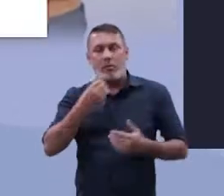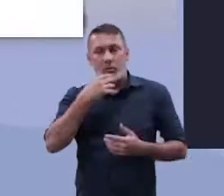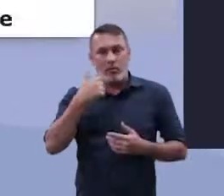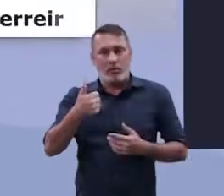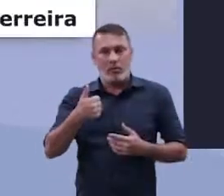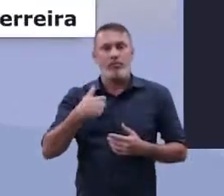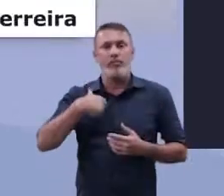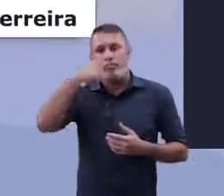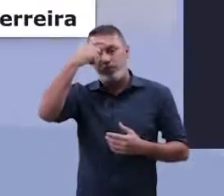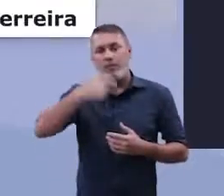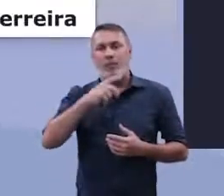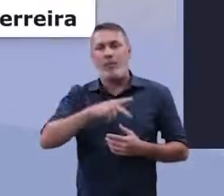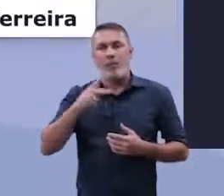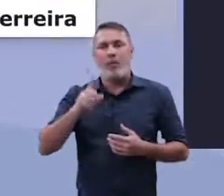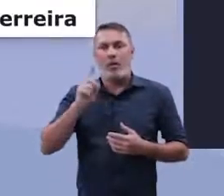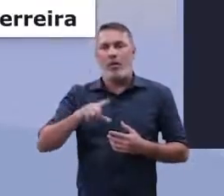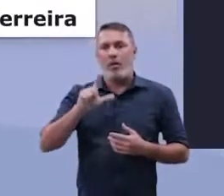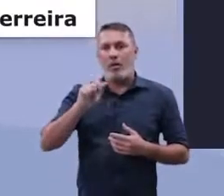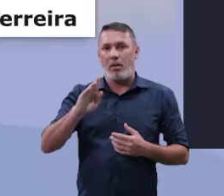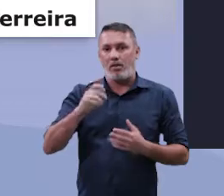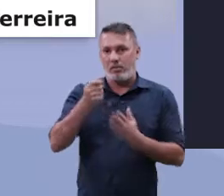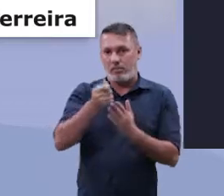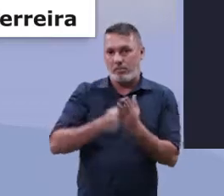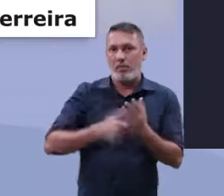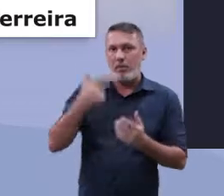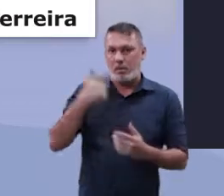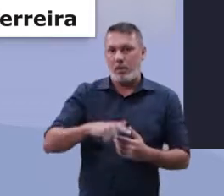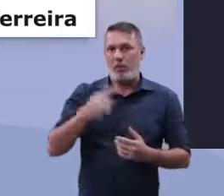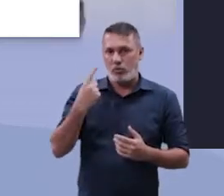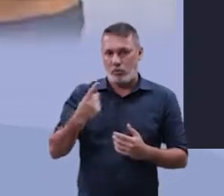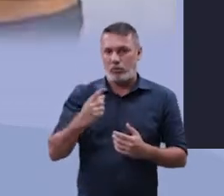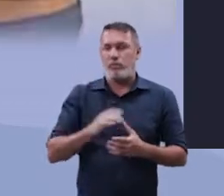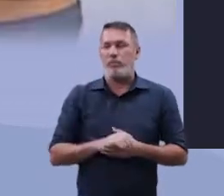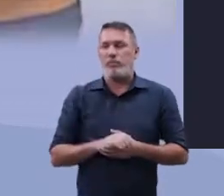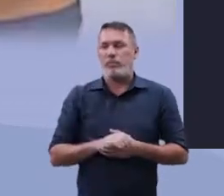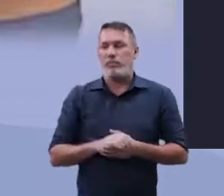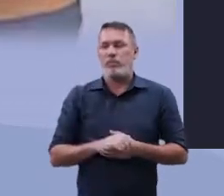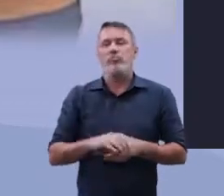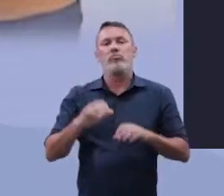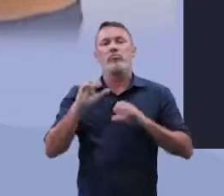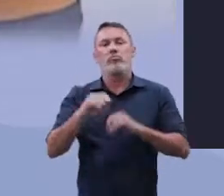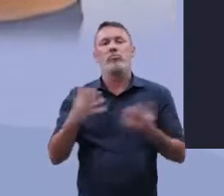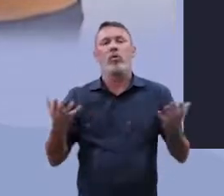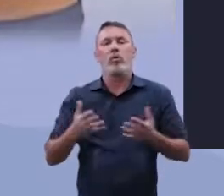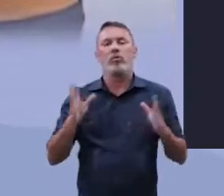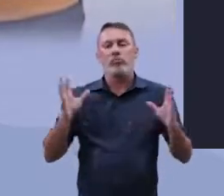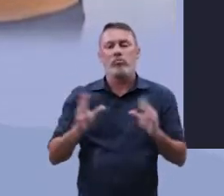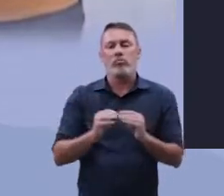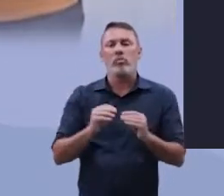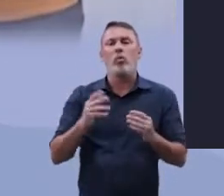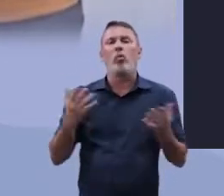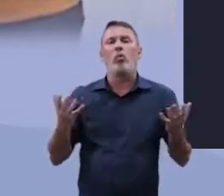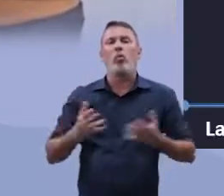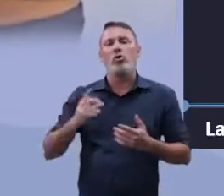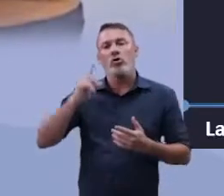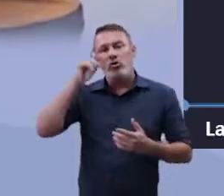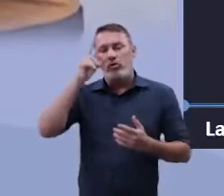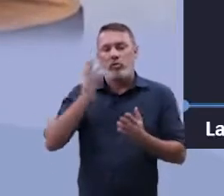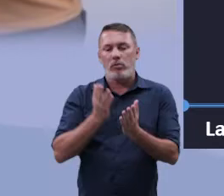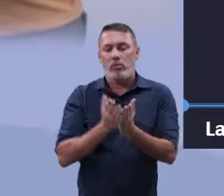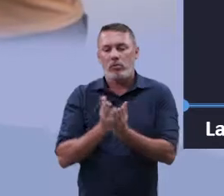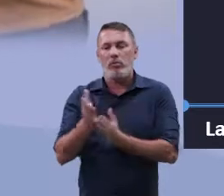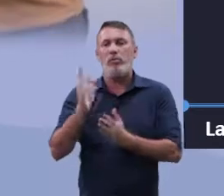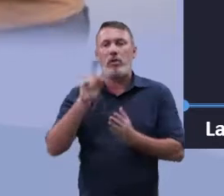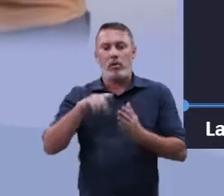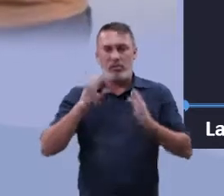Fala pessoal, tudo bem? Professor Werley aqui para mais uma aula de redação. Nós vamos conversar um pouquinho nessa aula sobre